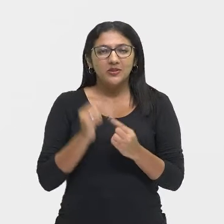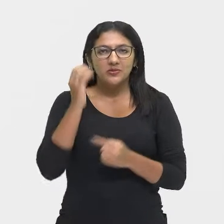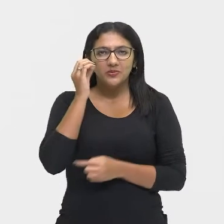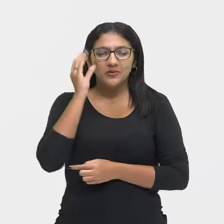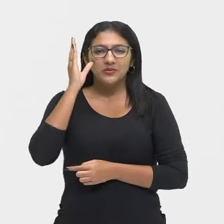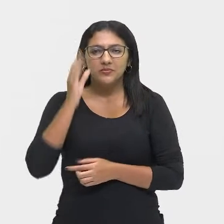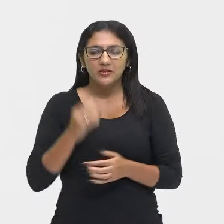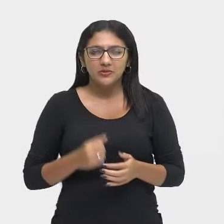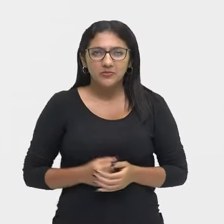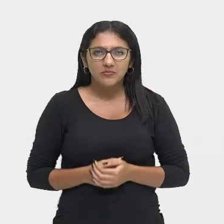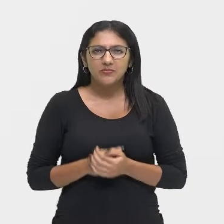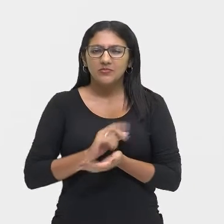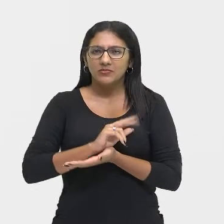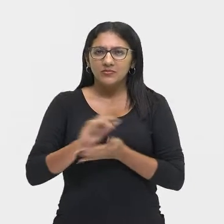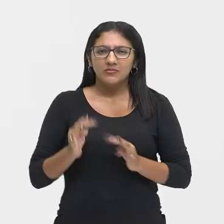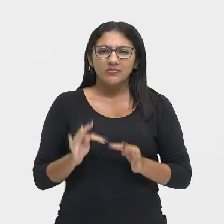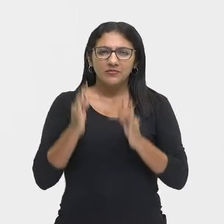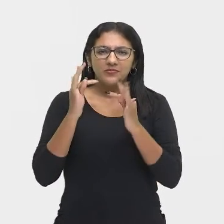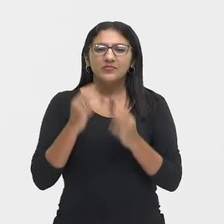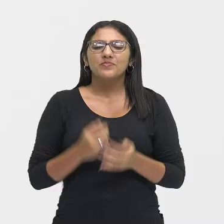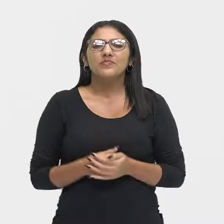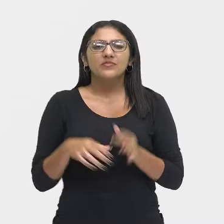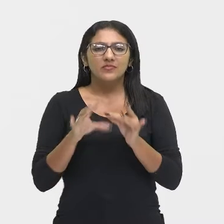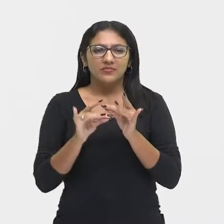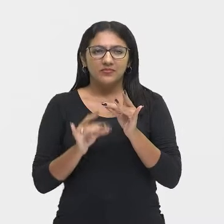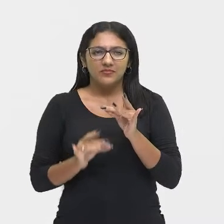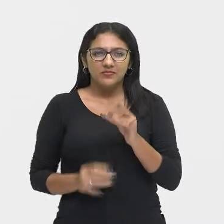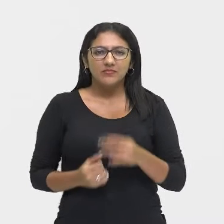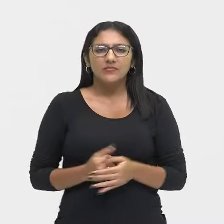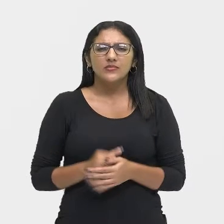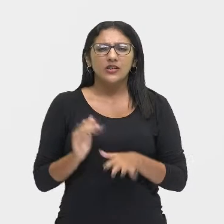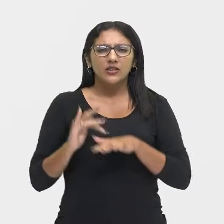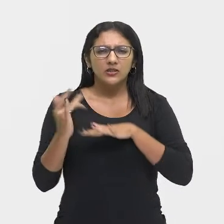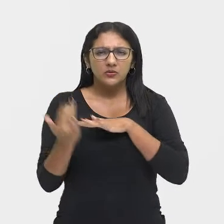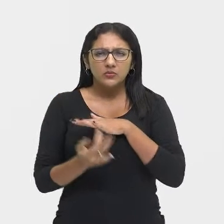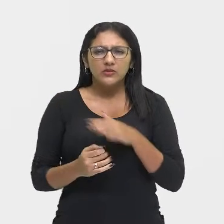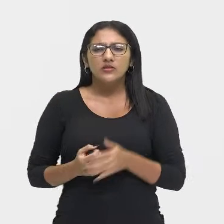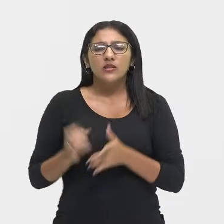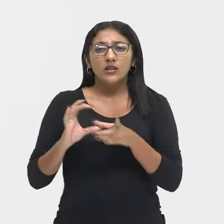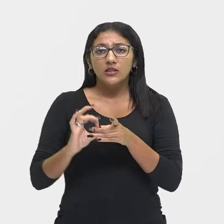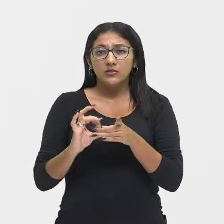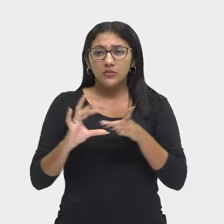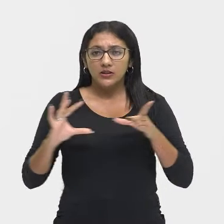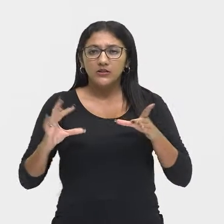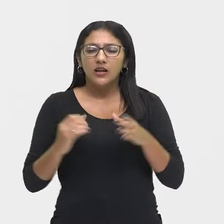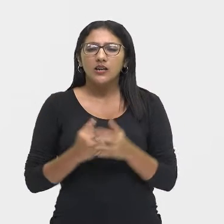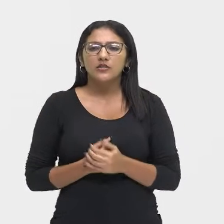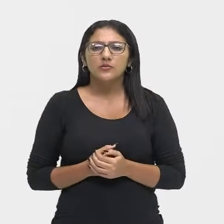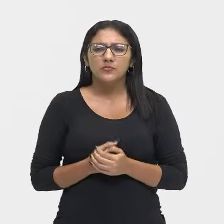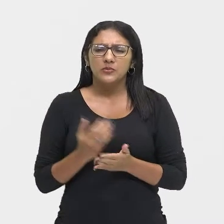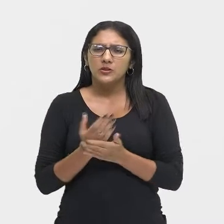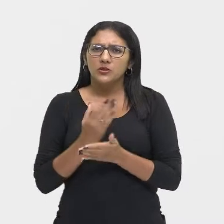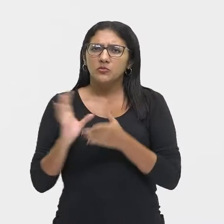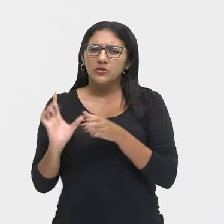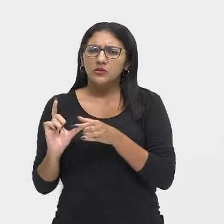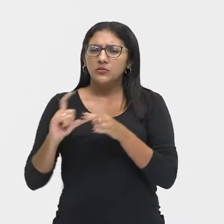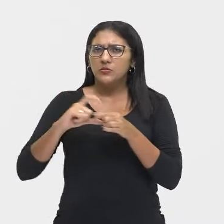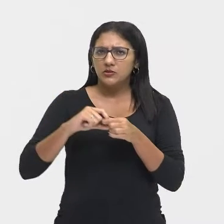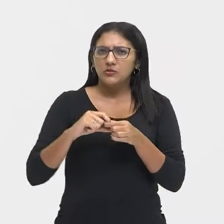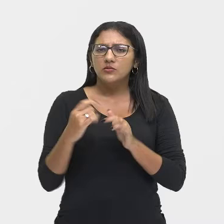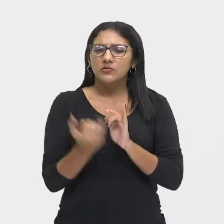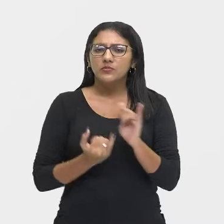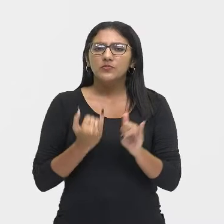conhecimento. Cybercultura. Detalhamento. Transmídia. Liberdade e restrições